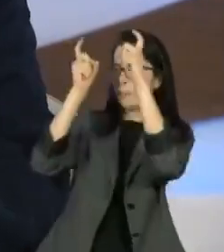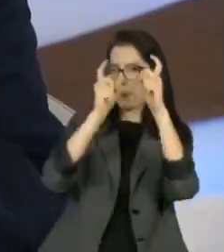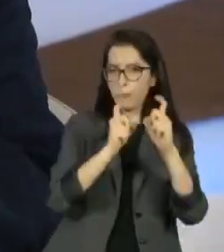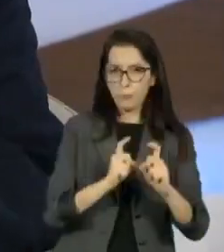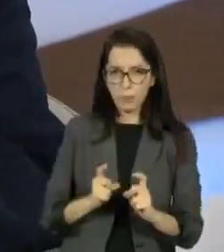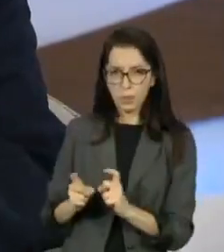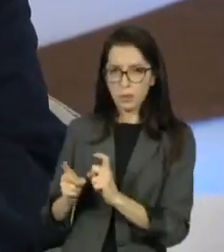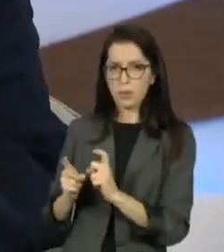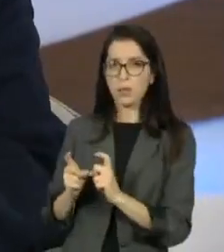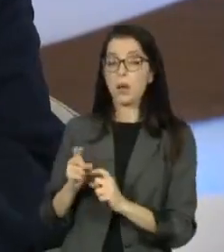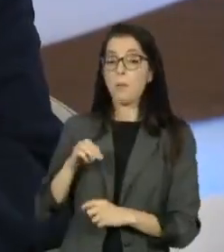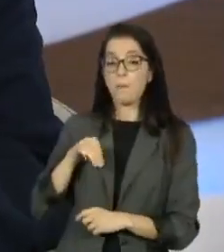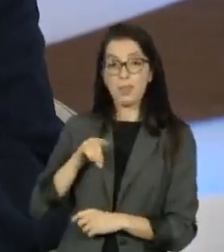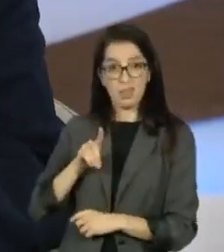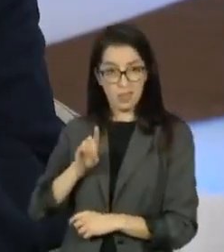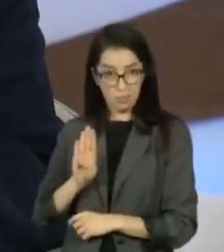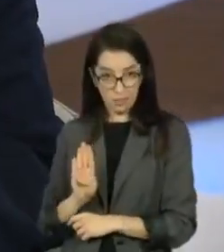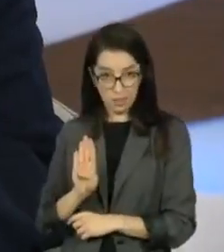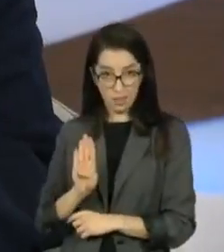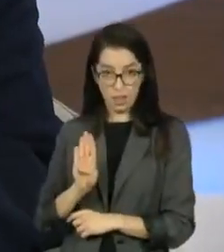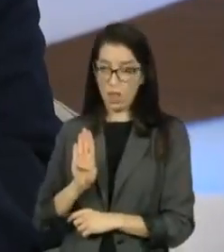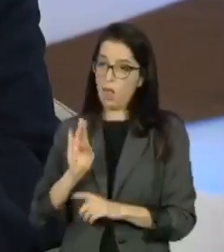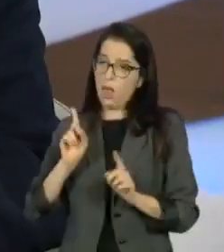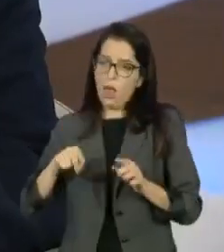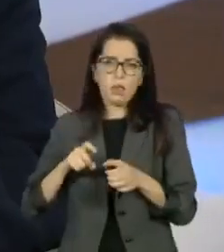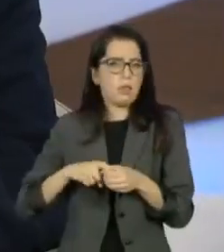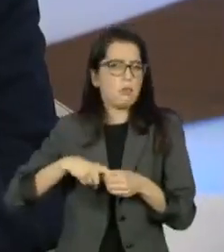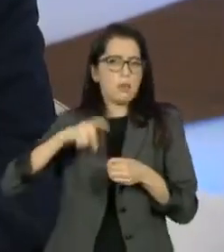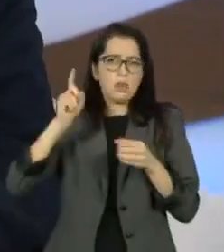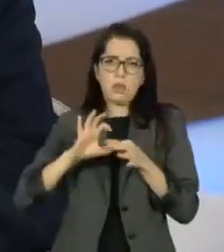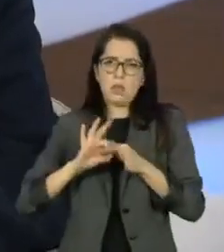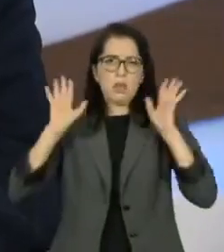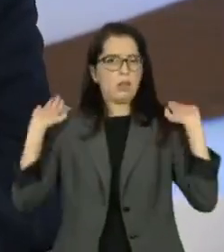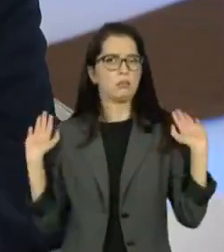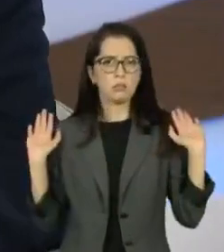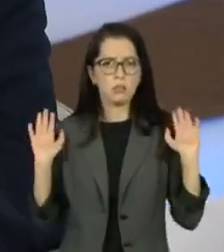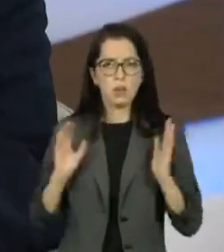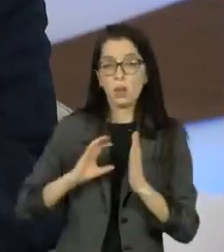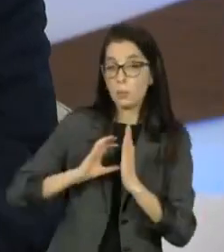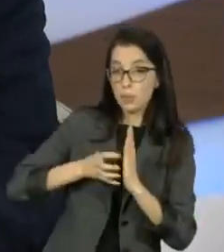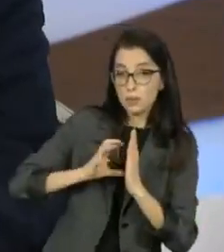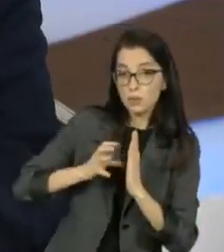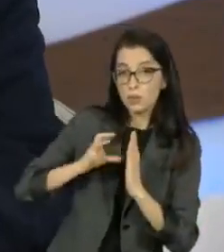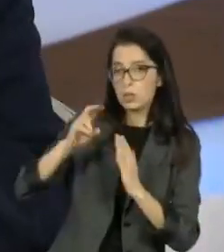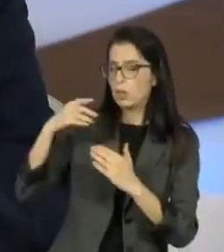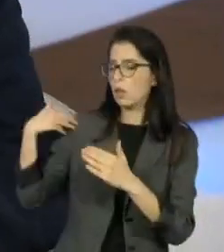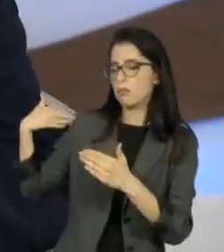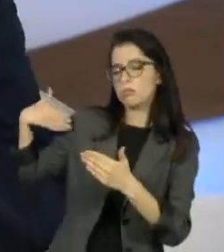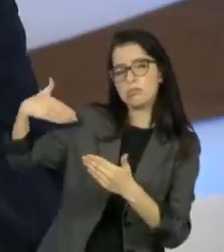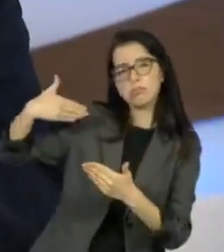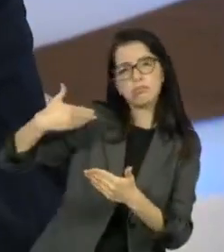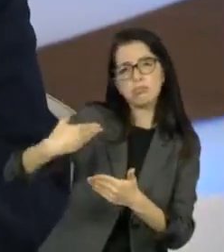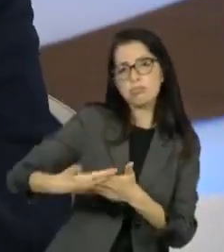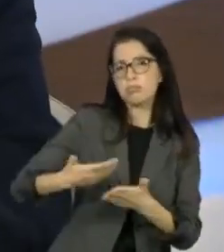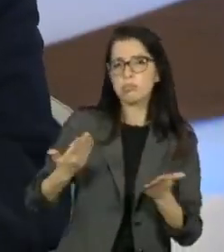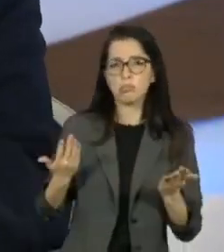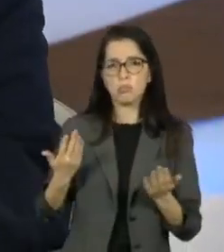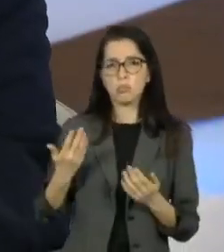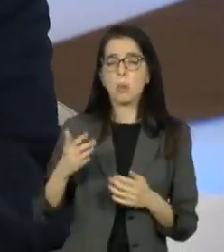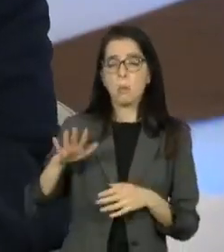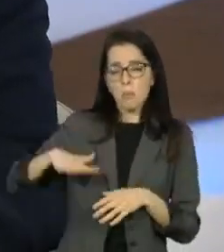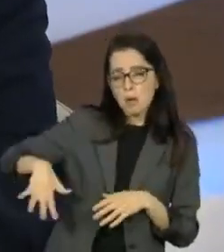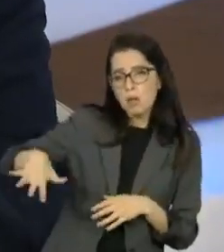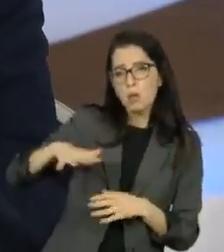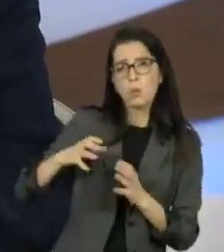muito dessa independência pelo fato de ser um partido histórico, partido que conseguiu a redemocratização do